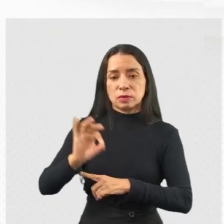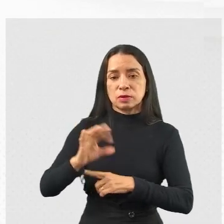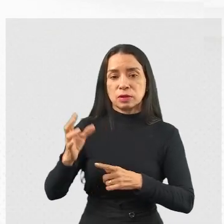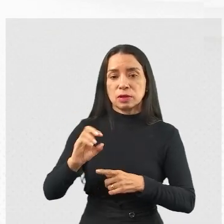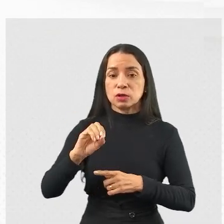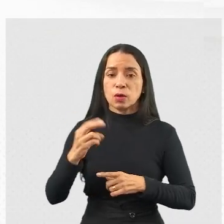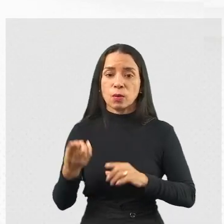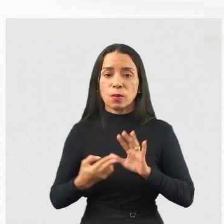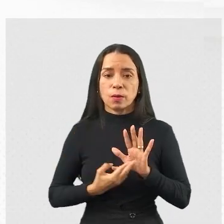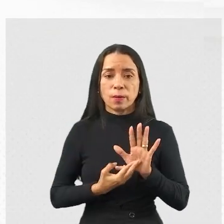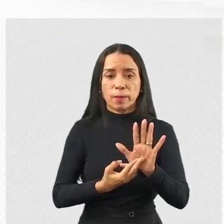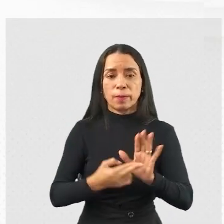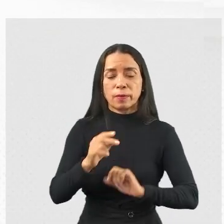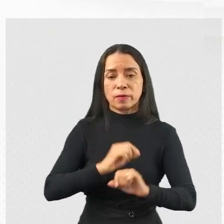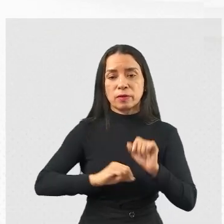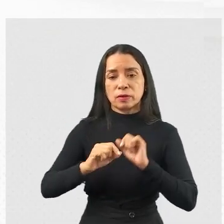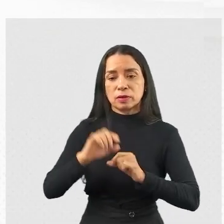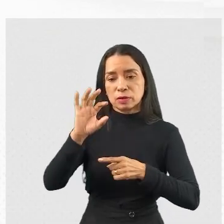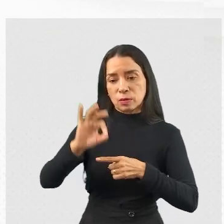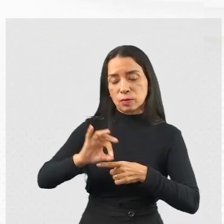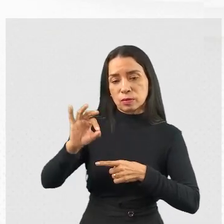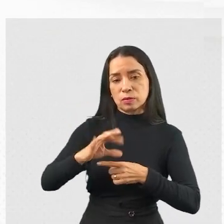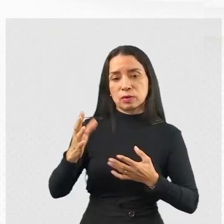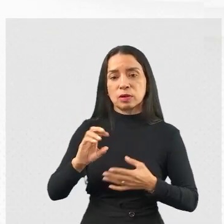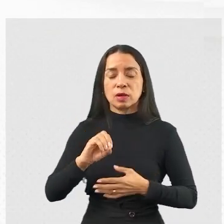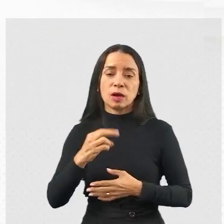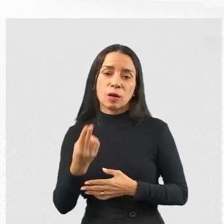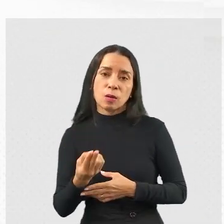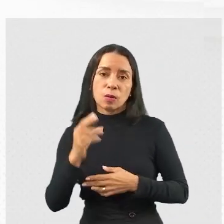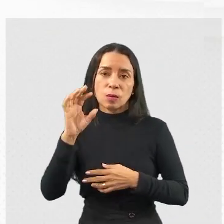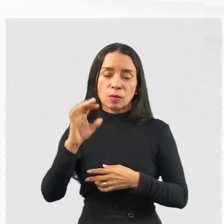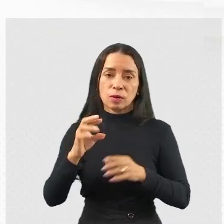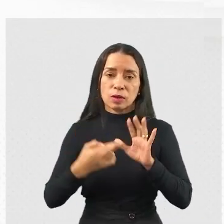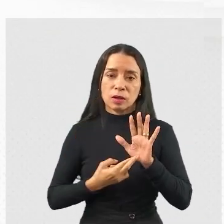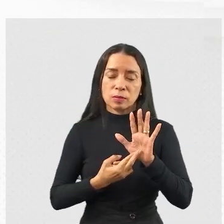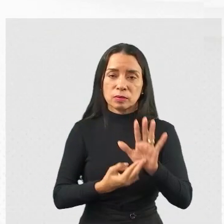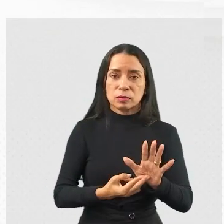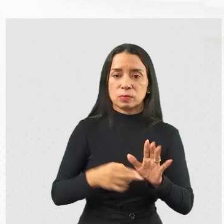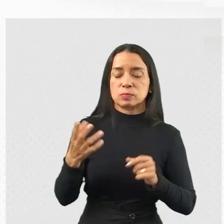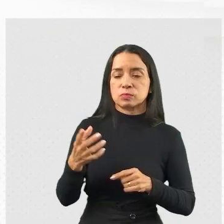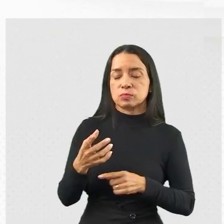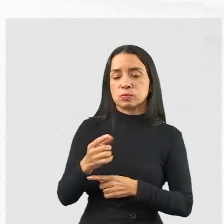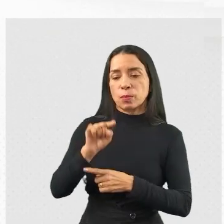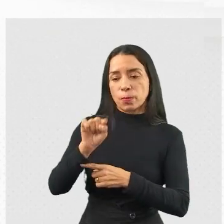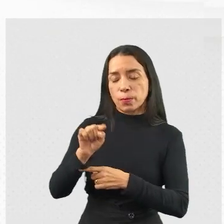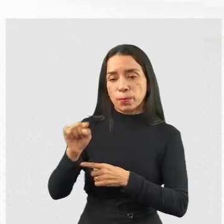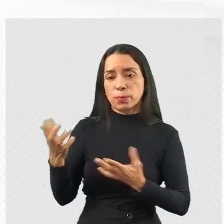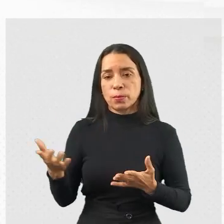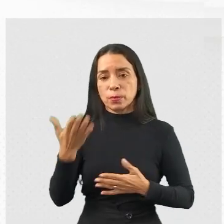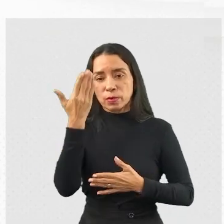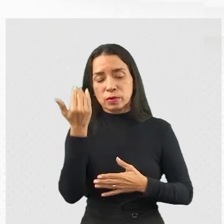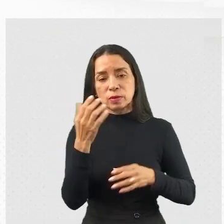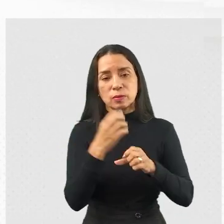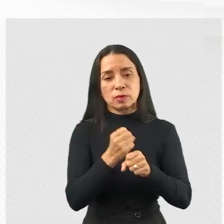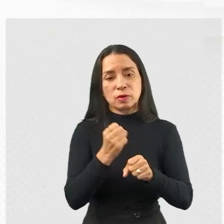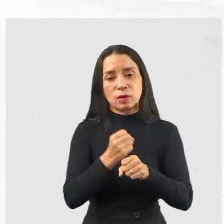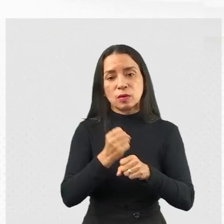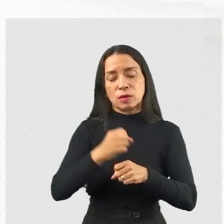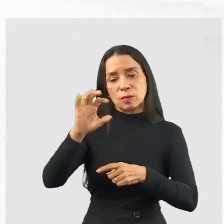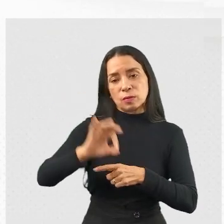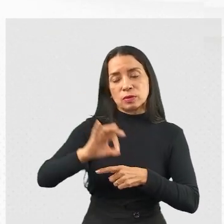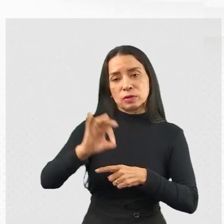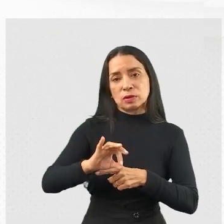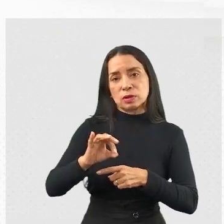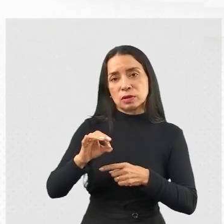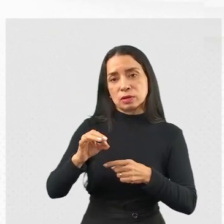na representação fracionária ou na representação decimal, certo? Para saber, por exemplo, o cálculo da porcentagem de um